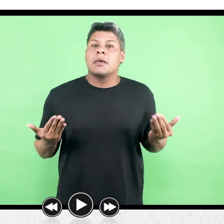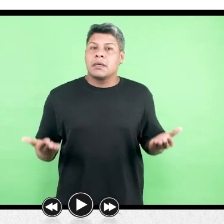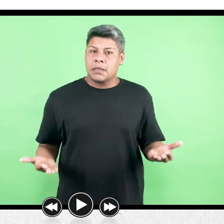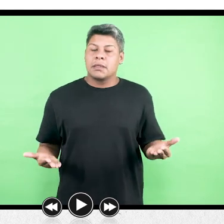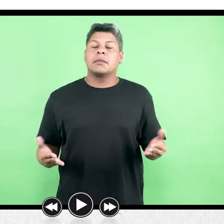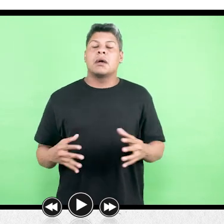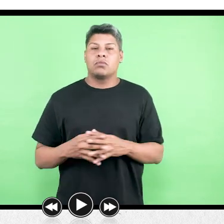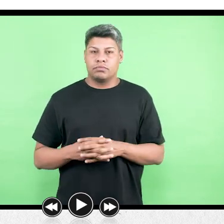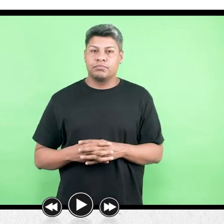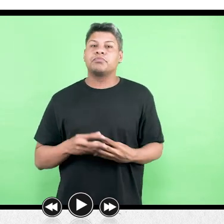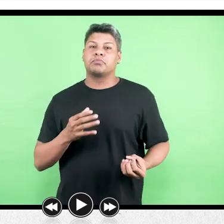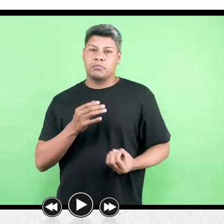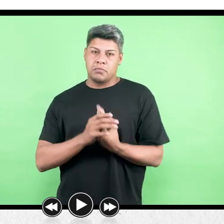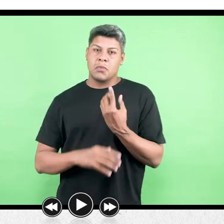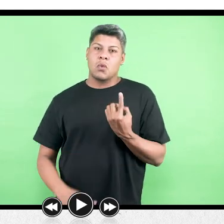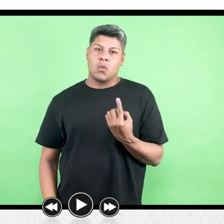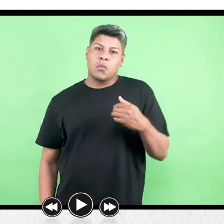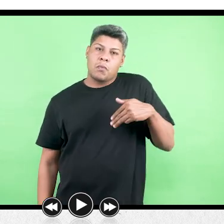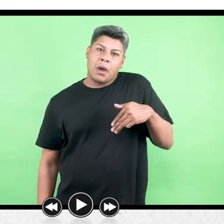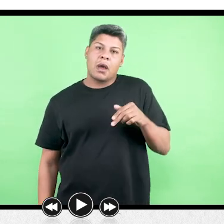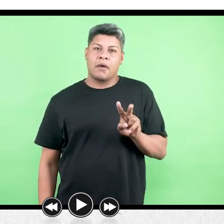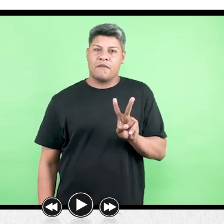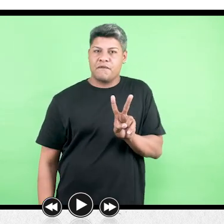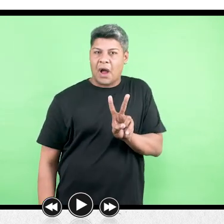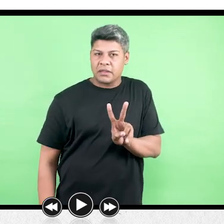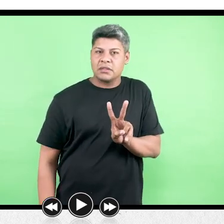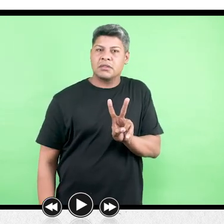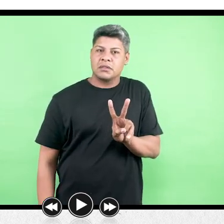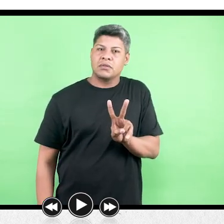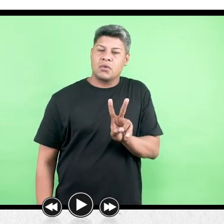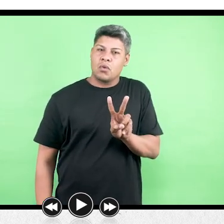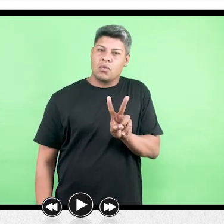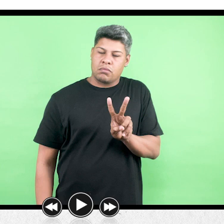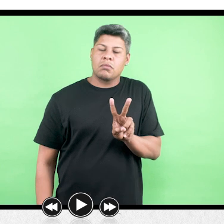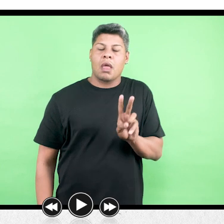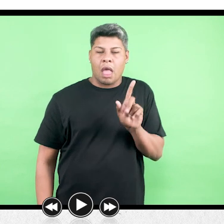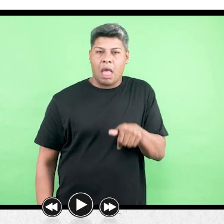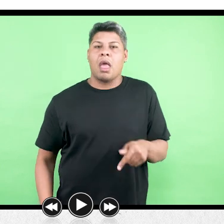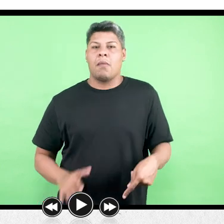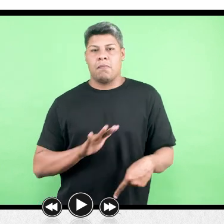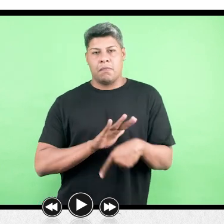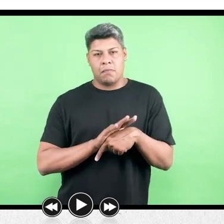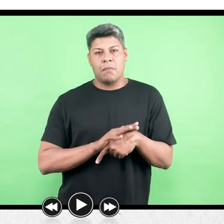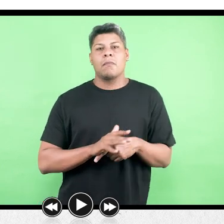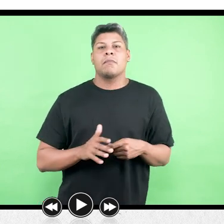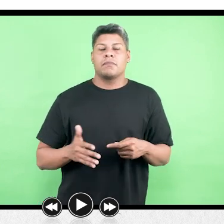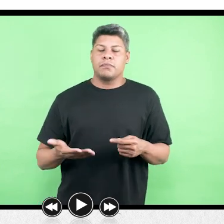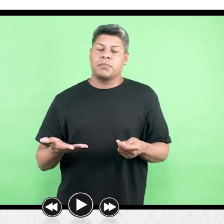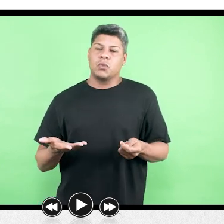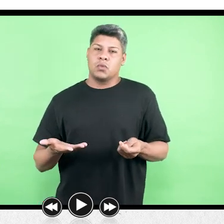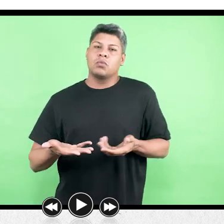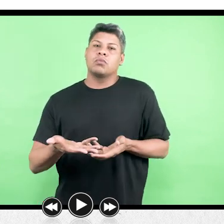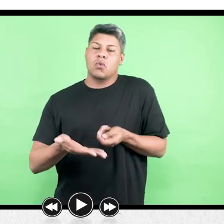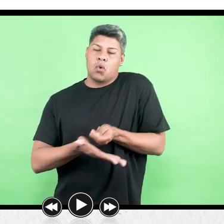até a geração de até 1 megawatts de potência instalada são isentas de compensação, e, consequentemente, também da